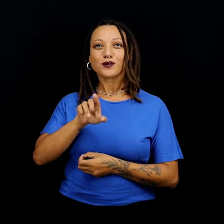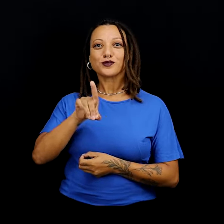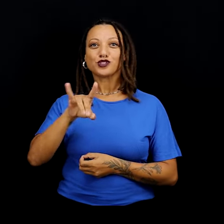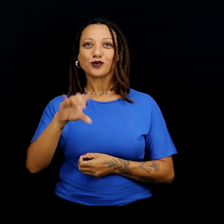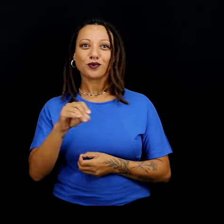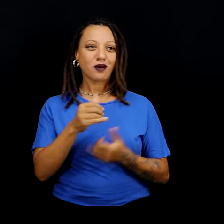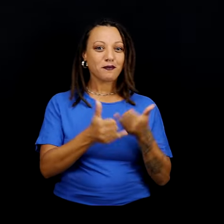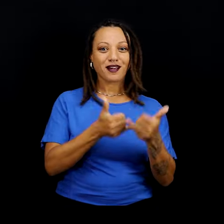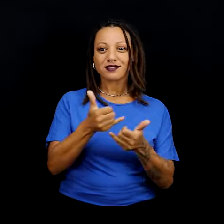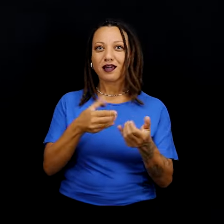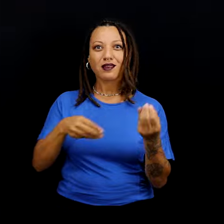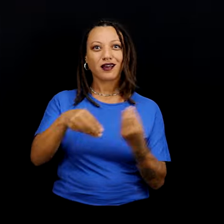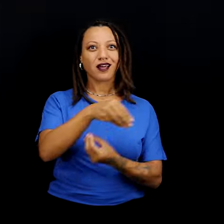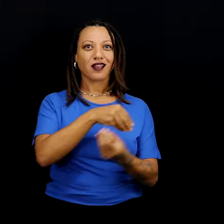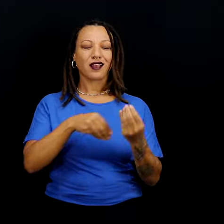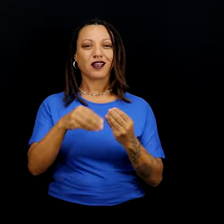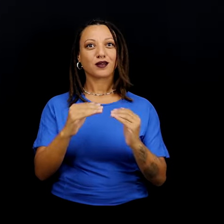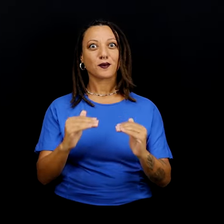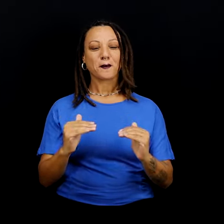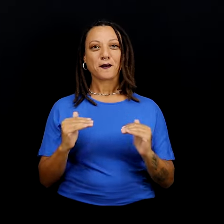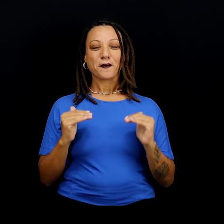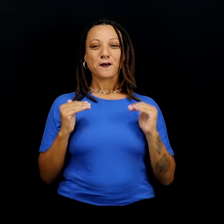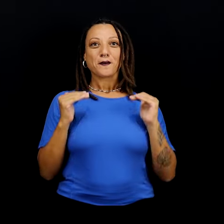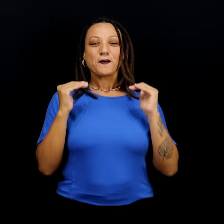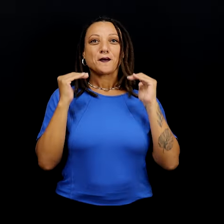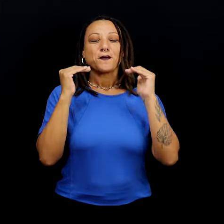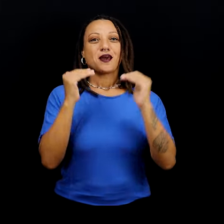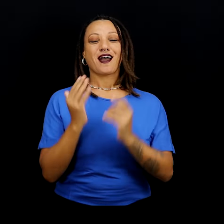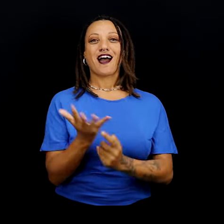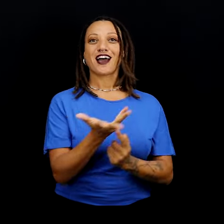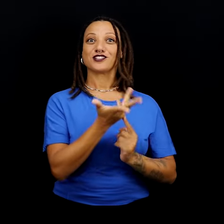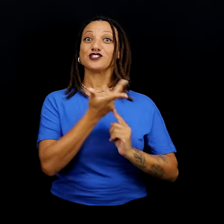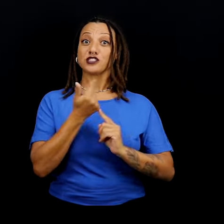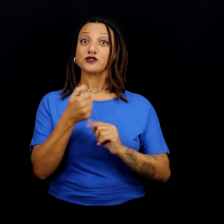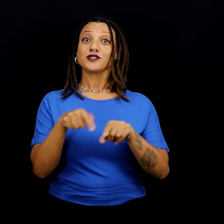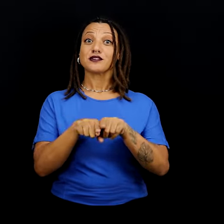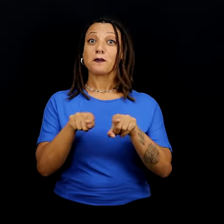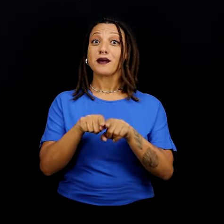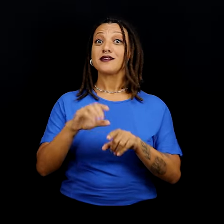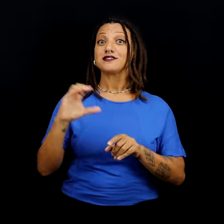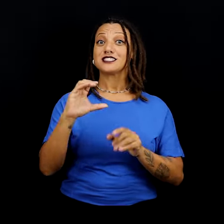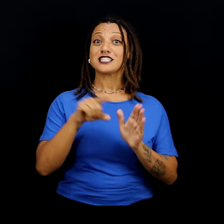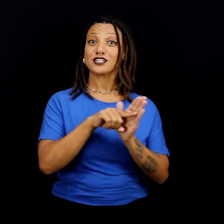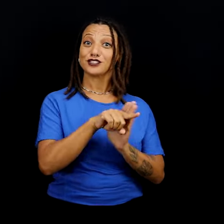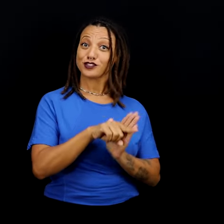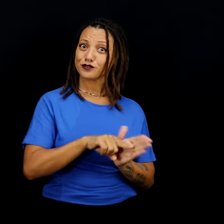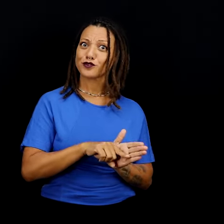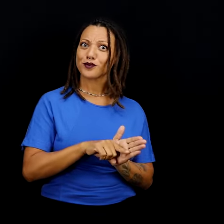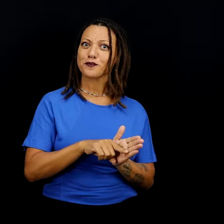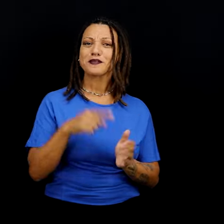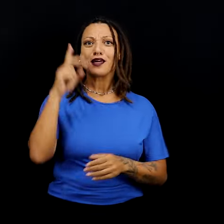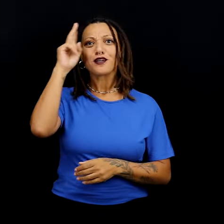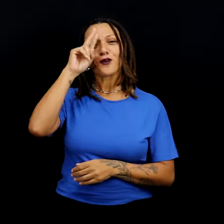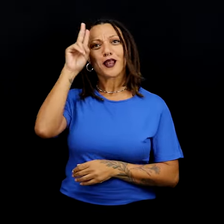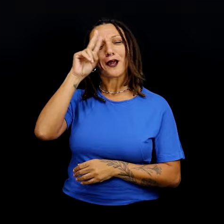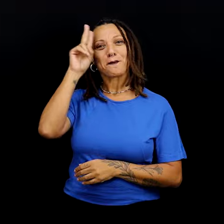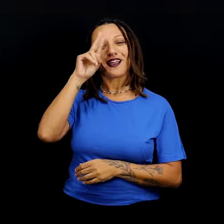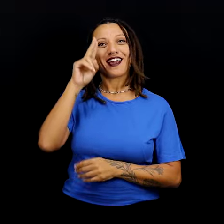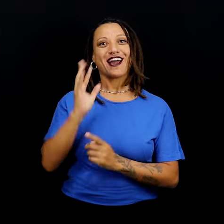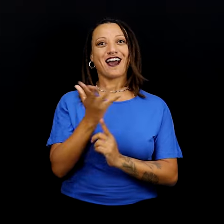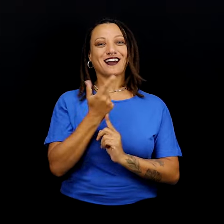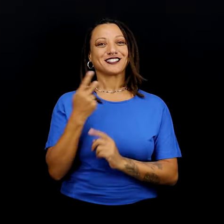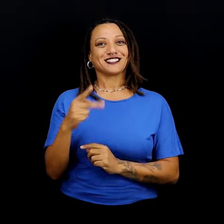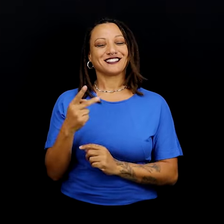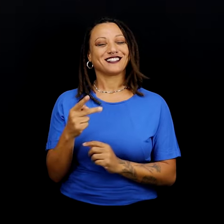da brincadeira, e ele vai elevando isso a um patamar artístico e científico. Então, isso me lembrei muito disso